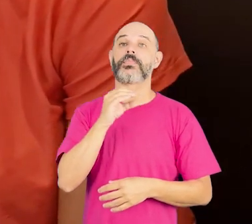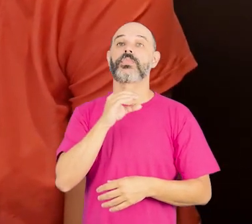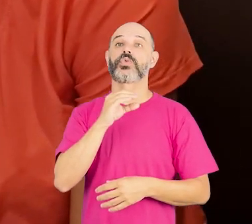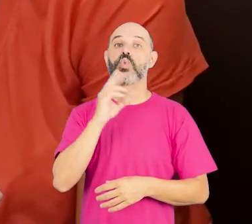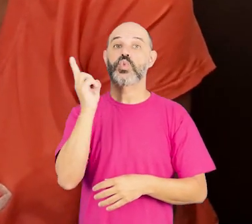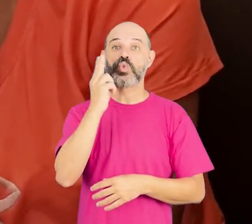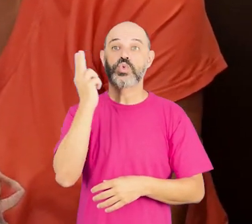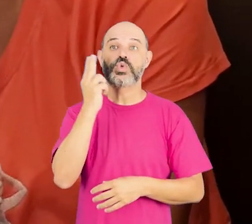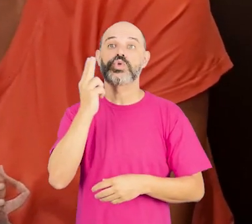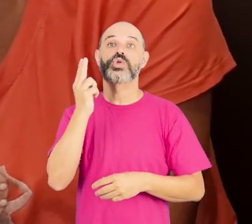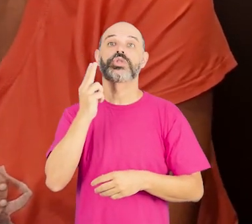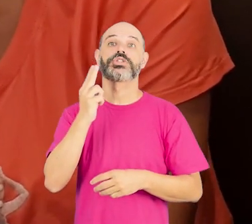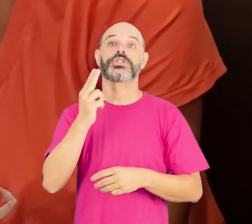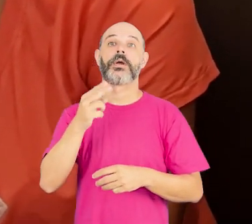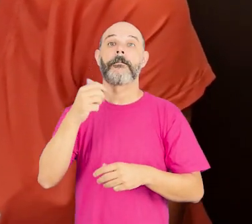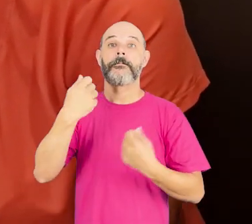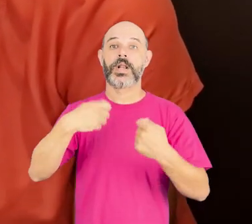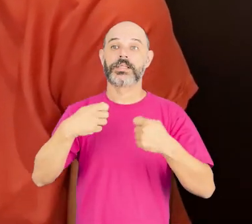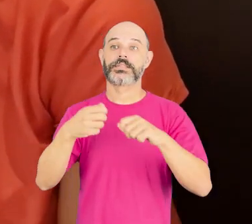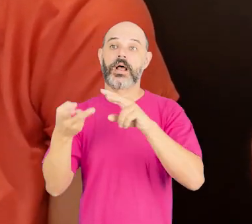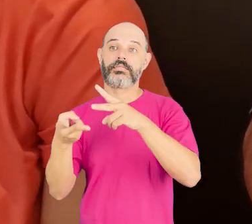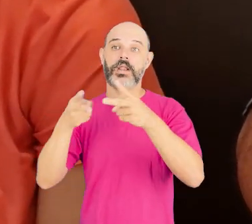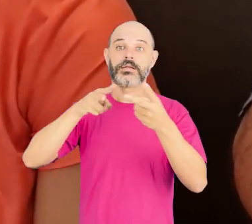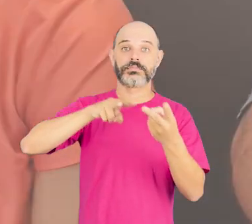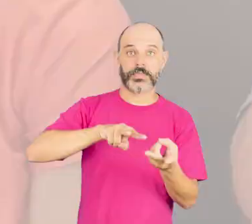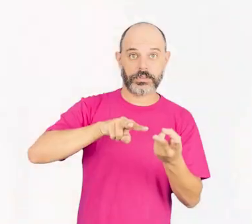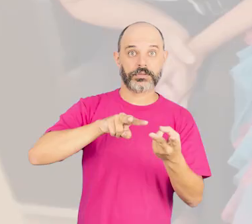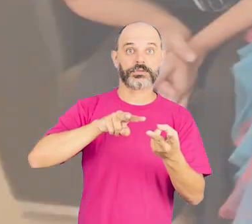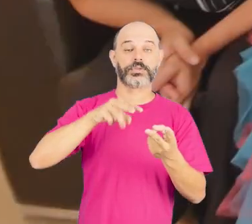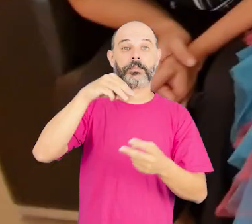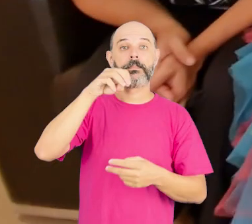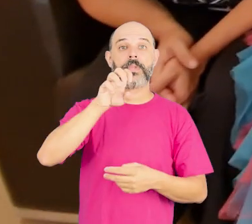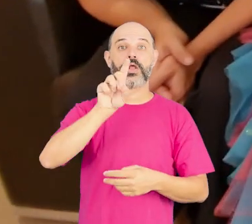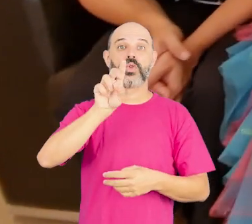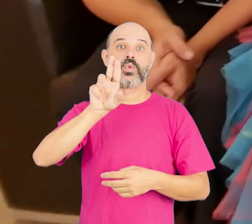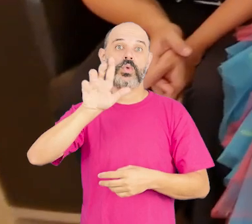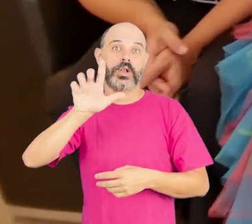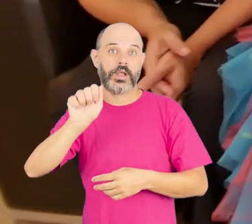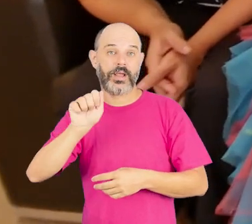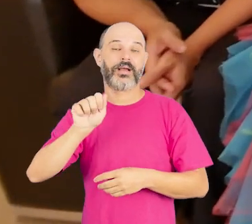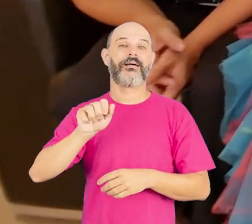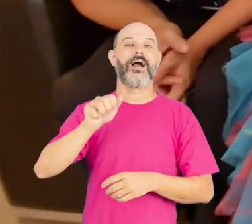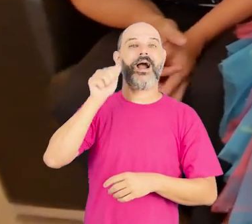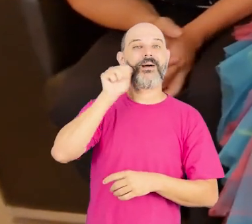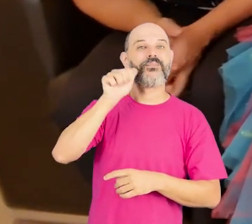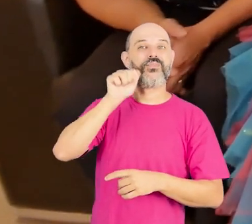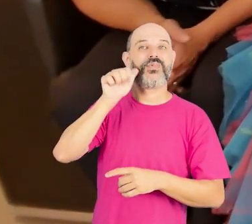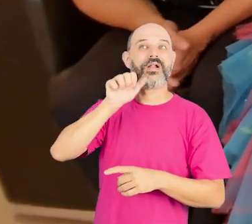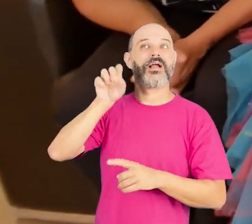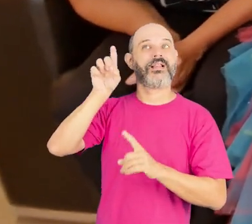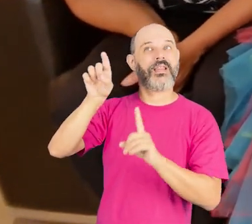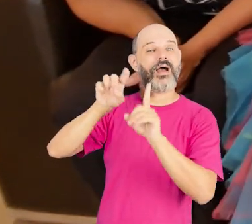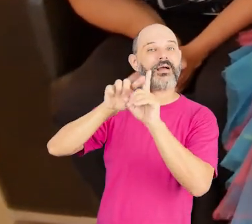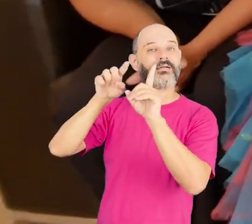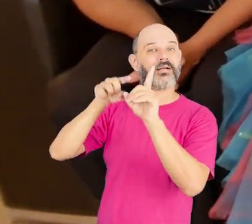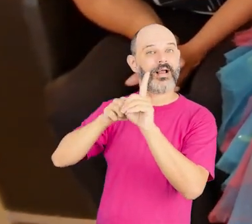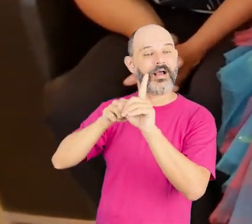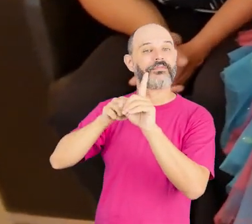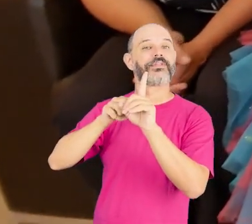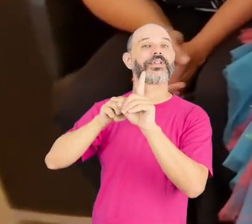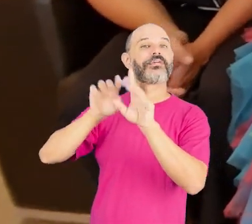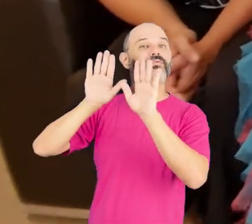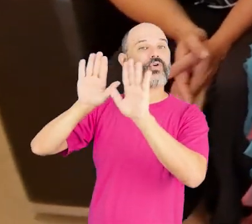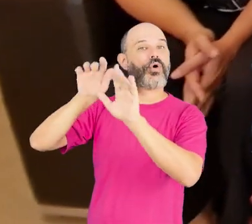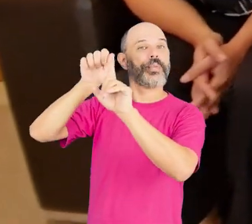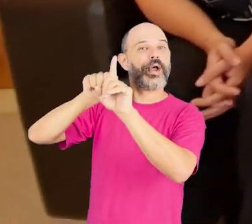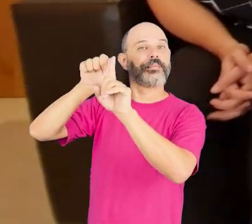urgentemente ela para cá, para fazer um transplante de medula. A Ana Carla estava grávida e ficou meses em Porto Velho